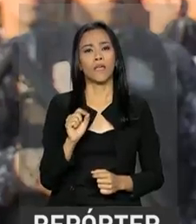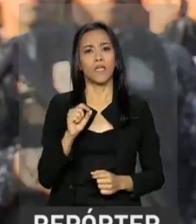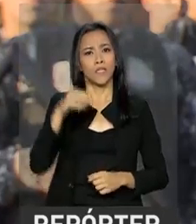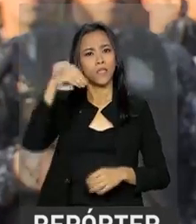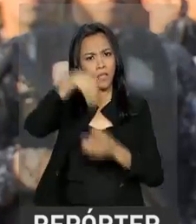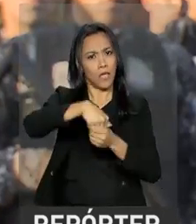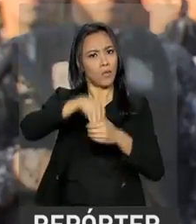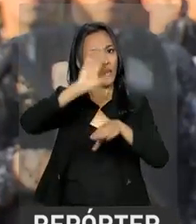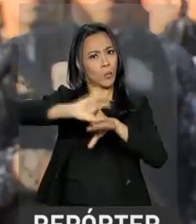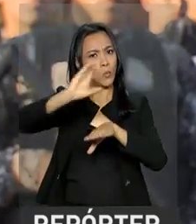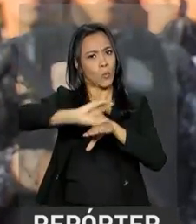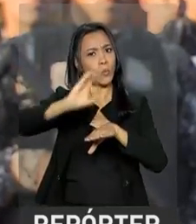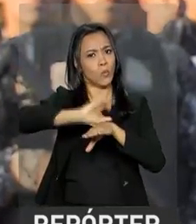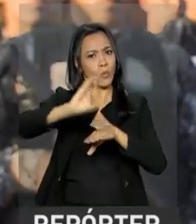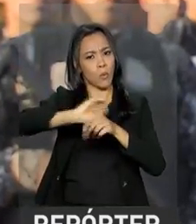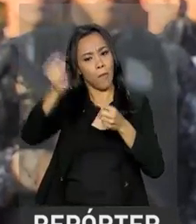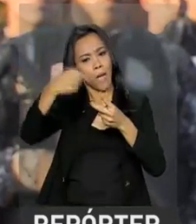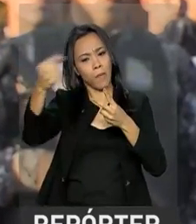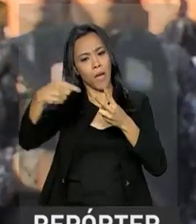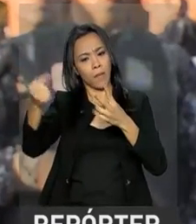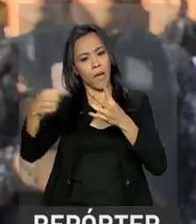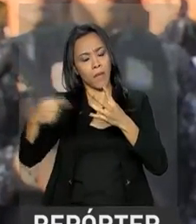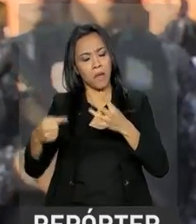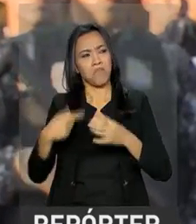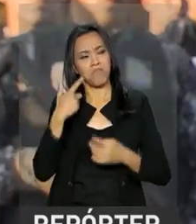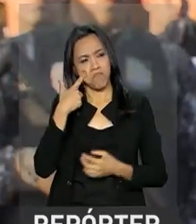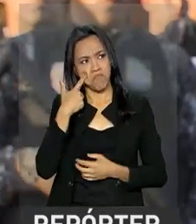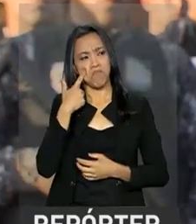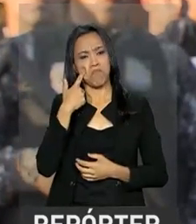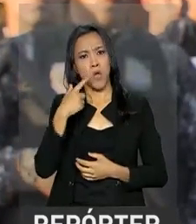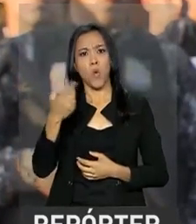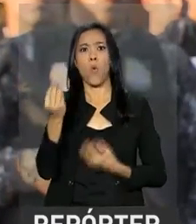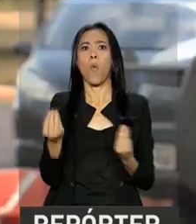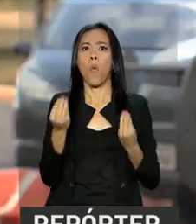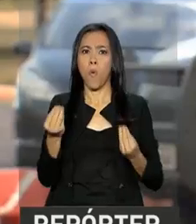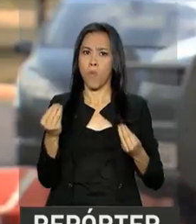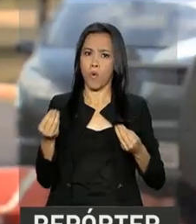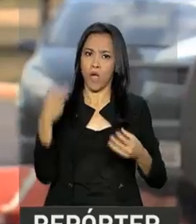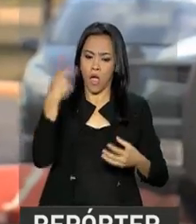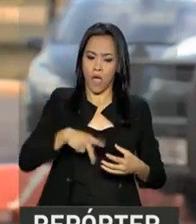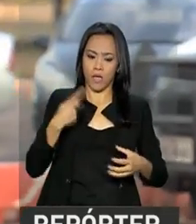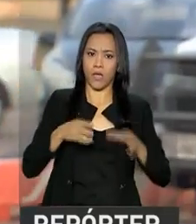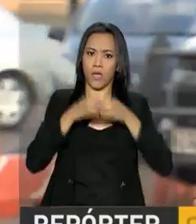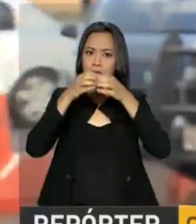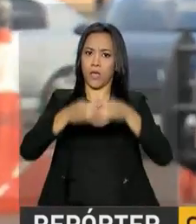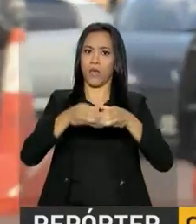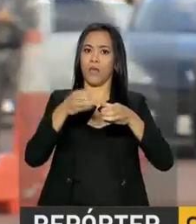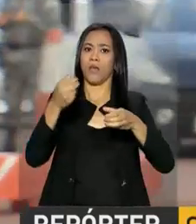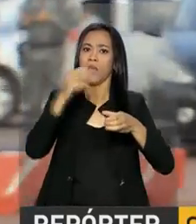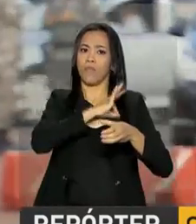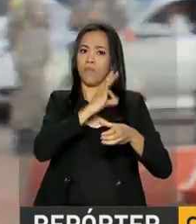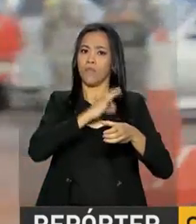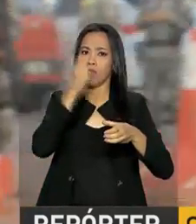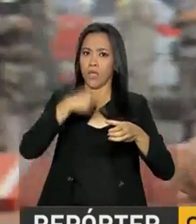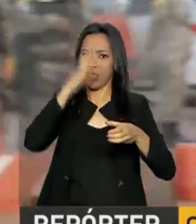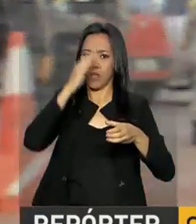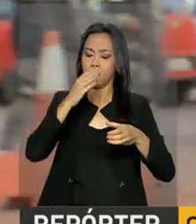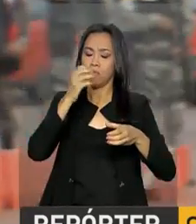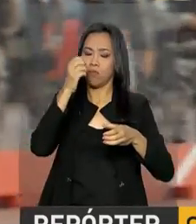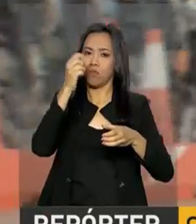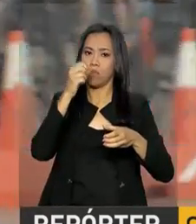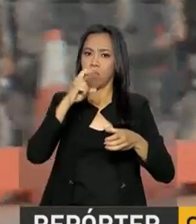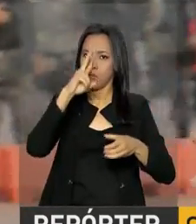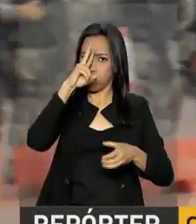curso a gente tem tem visto que a força nacional tem um padrão muito elevado aqui na academia esses homens e mulheres